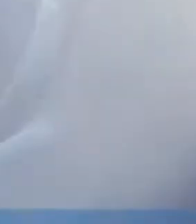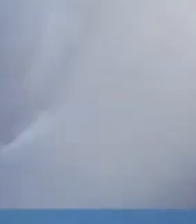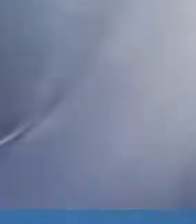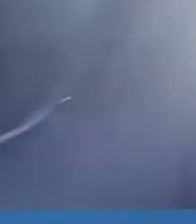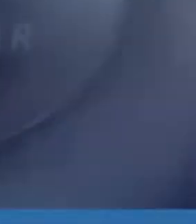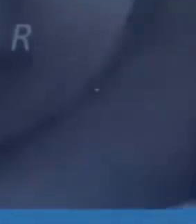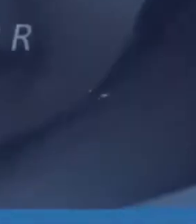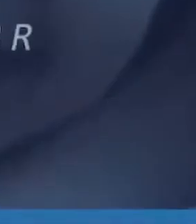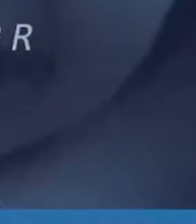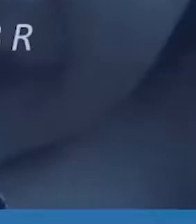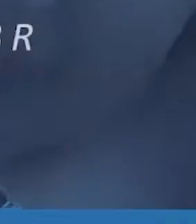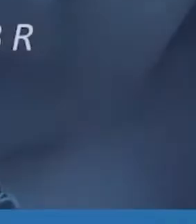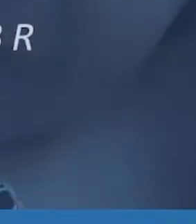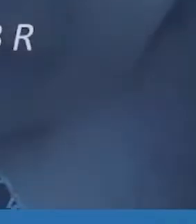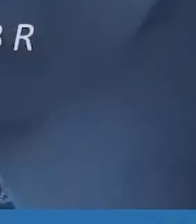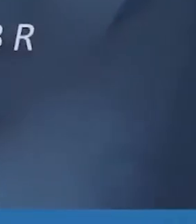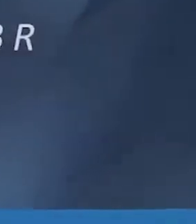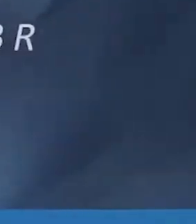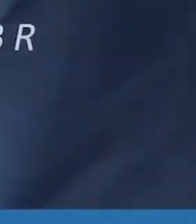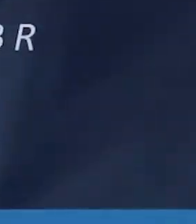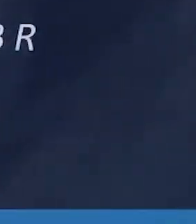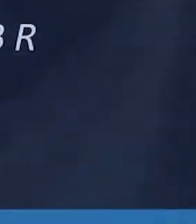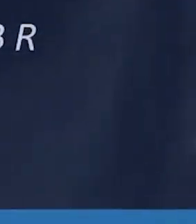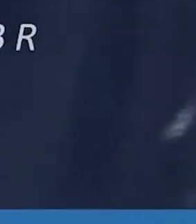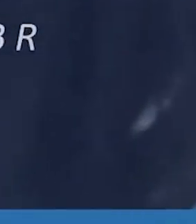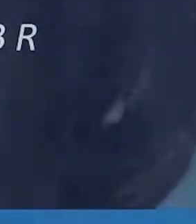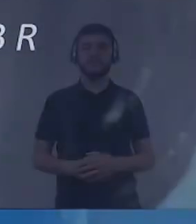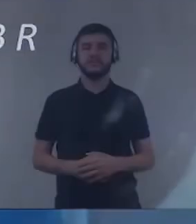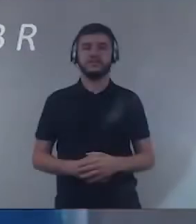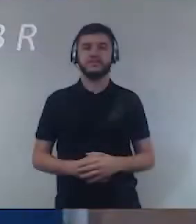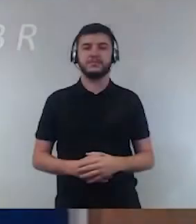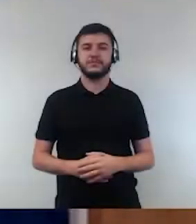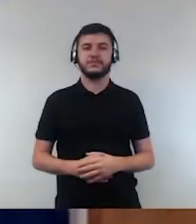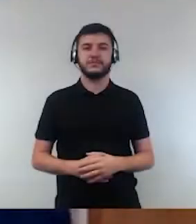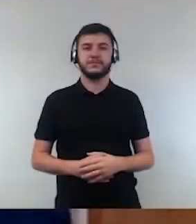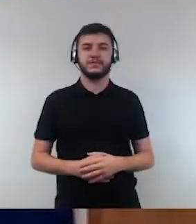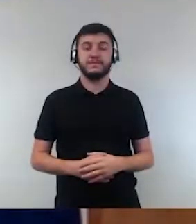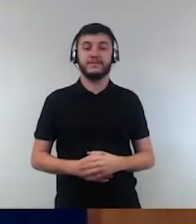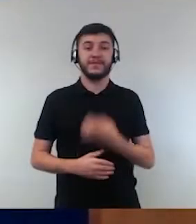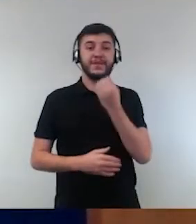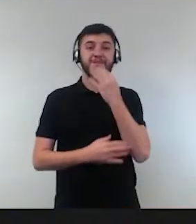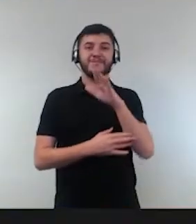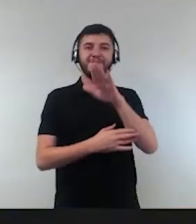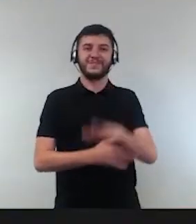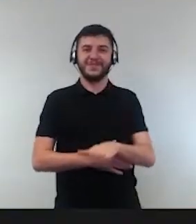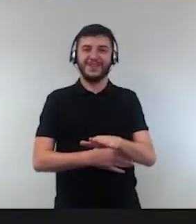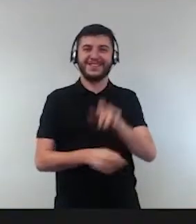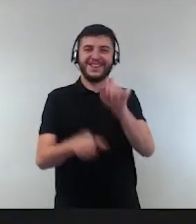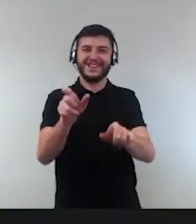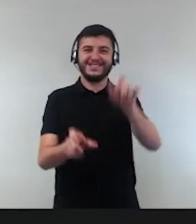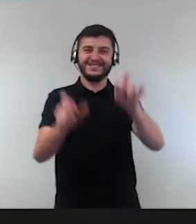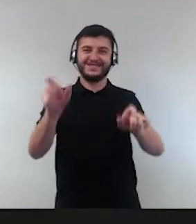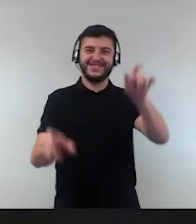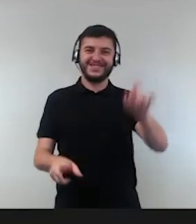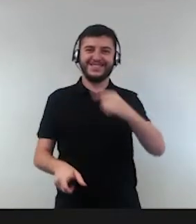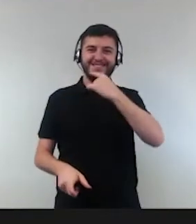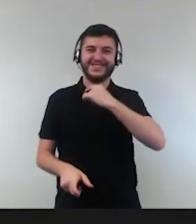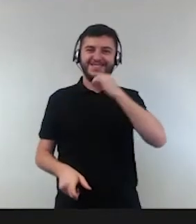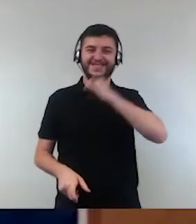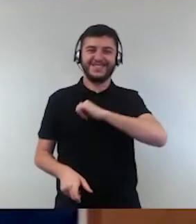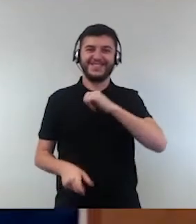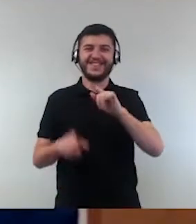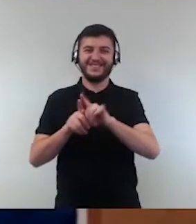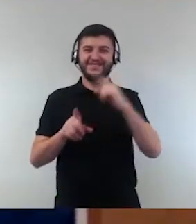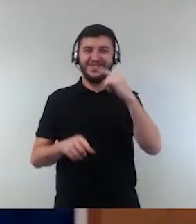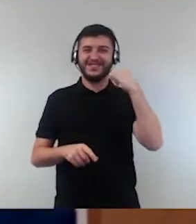Enquanto não passa, conheça o novo jeito Quali de ajudar. Boa tarde, senhoras e senhores, advogados e advogadas